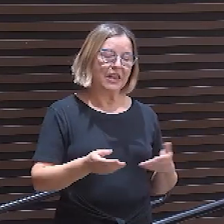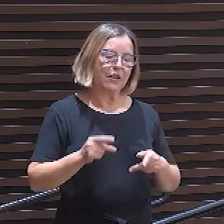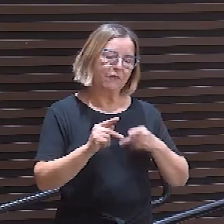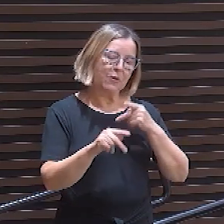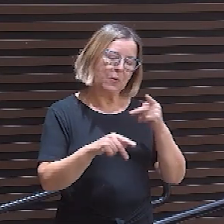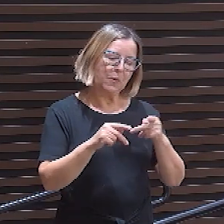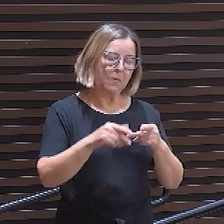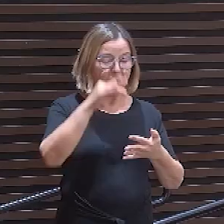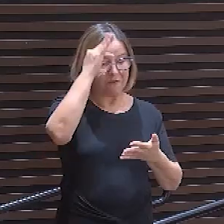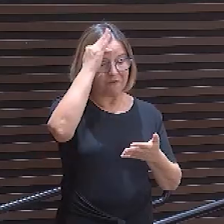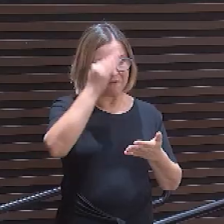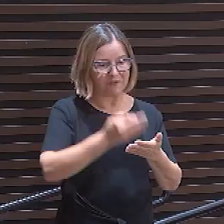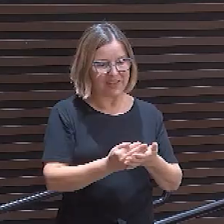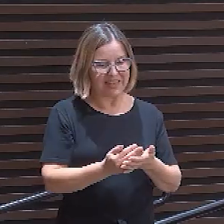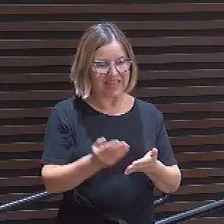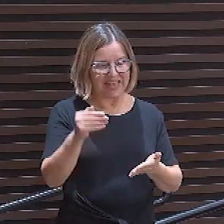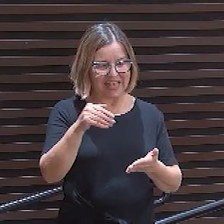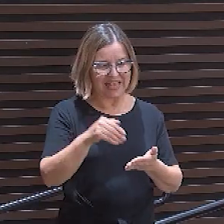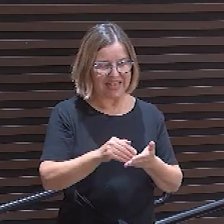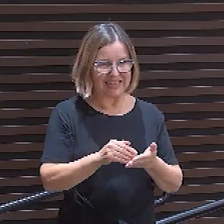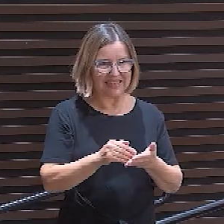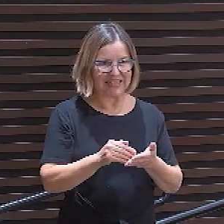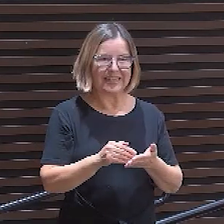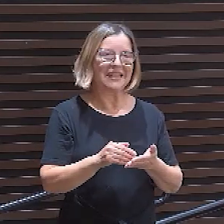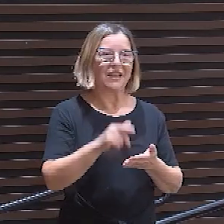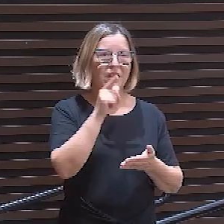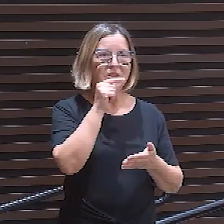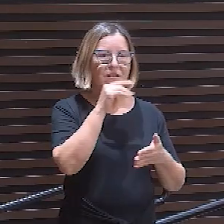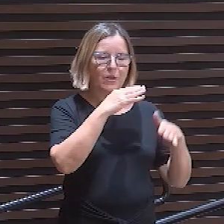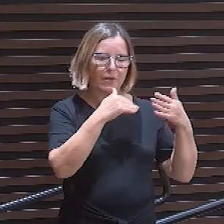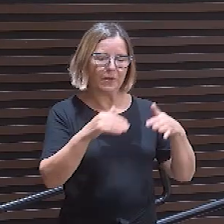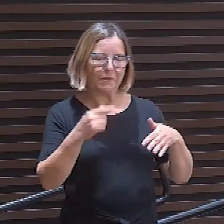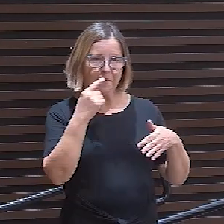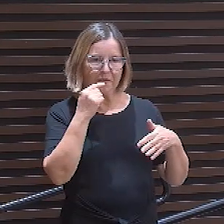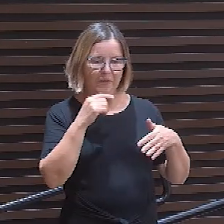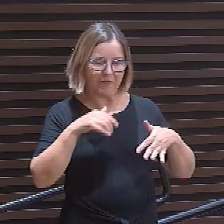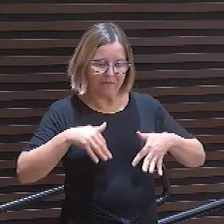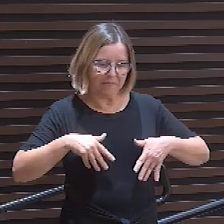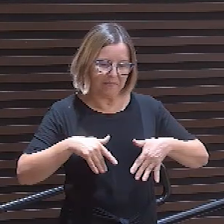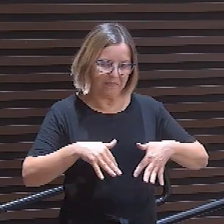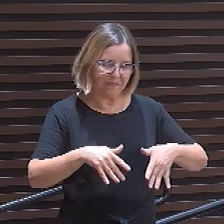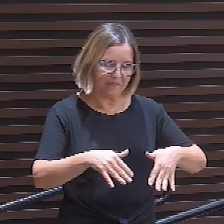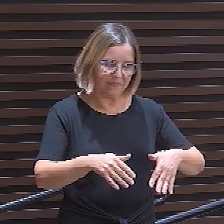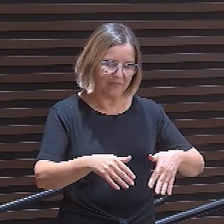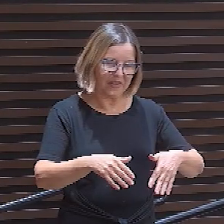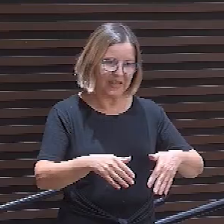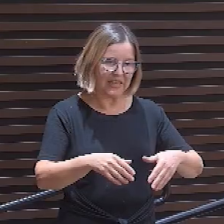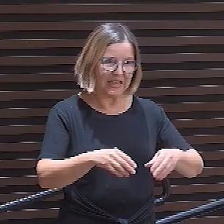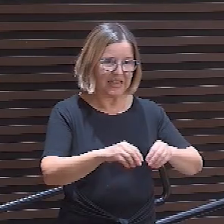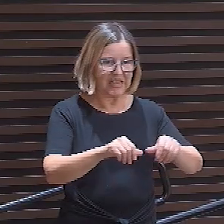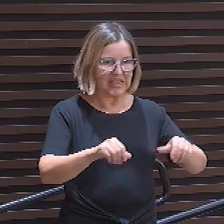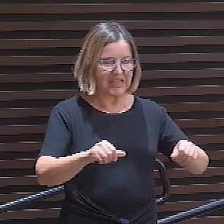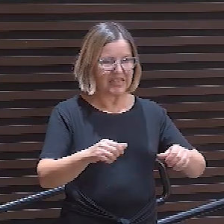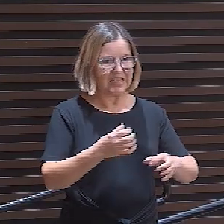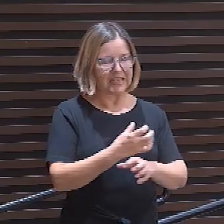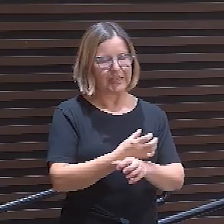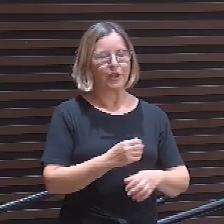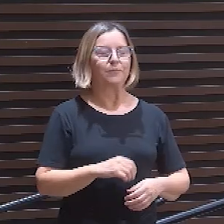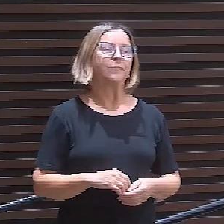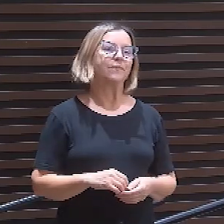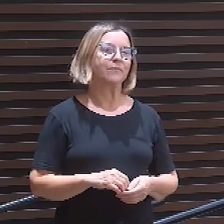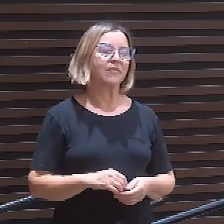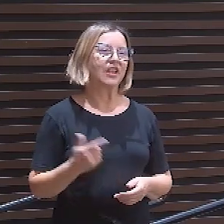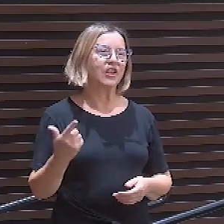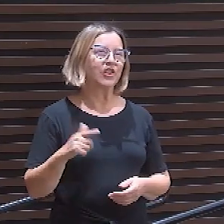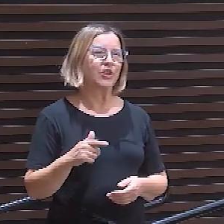Mar Vermelho em terra seca. De novo, o meu amigo Dr. A.W. Pink